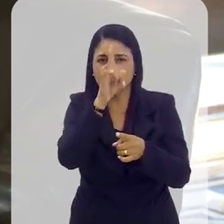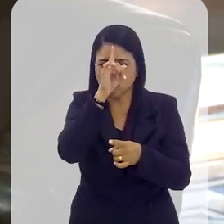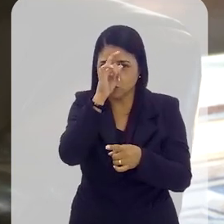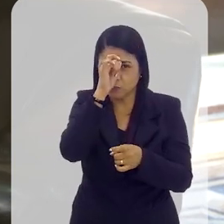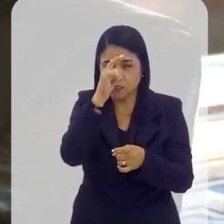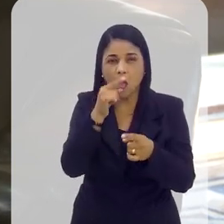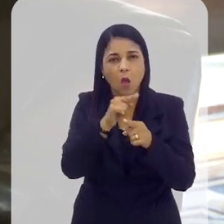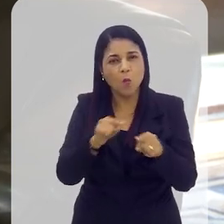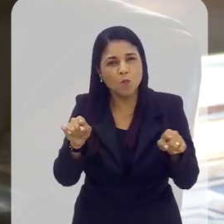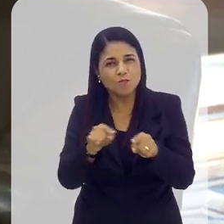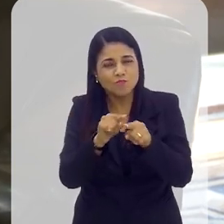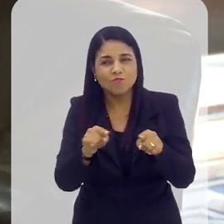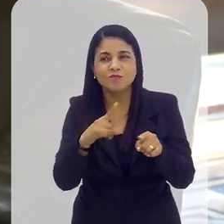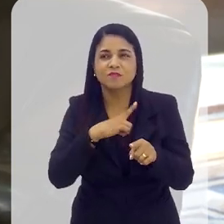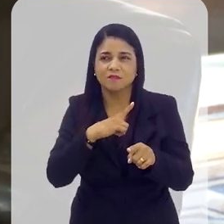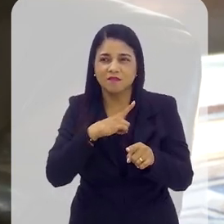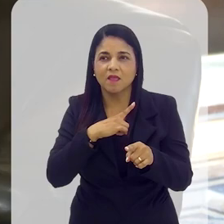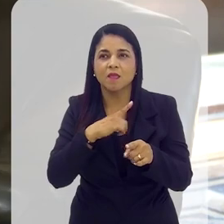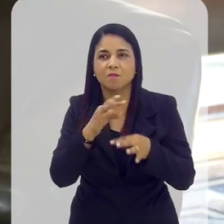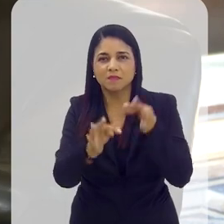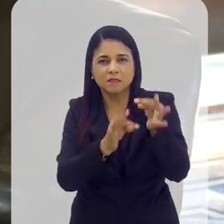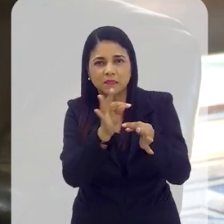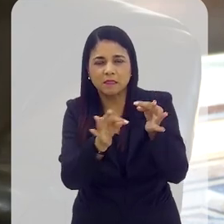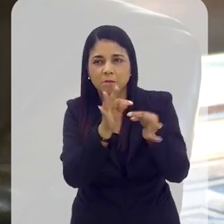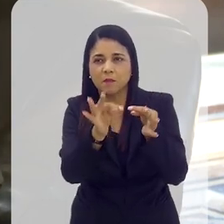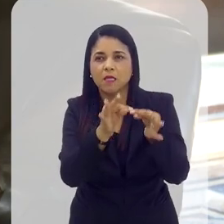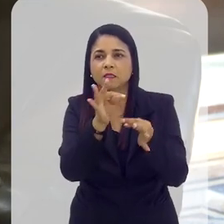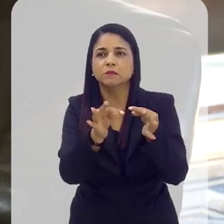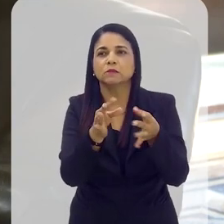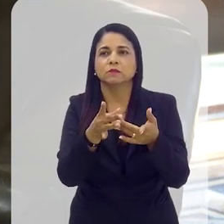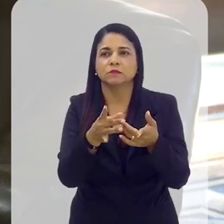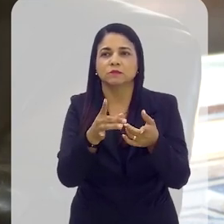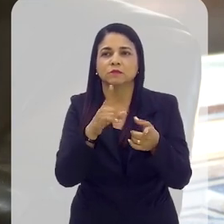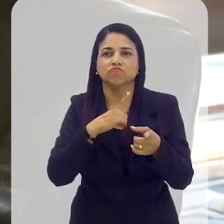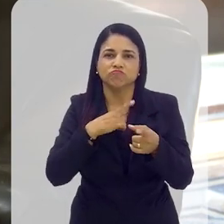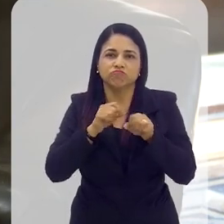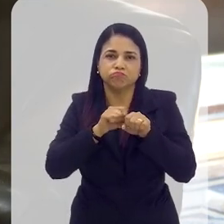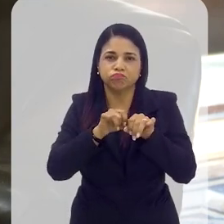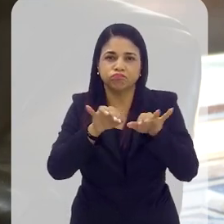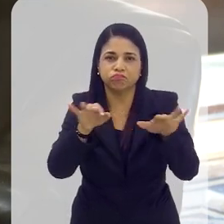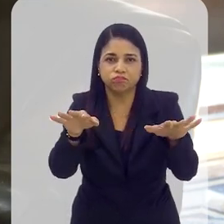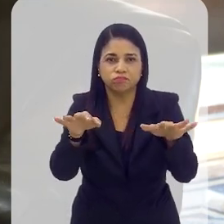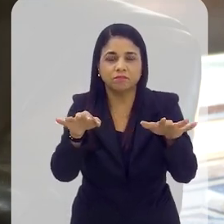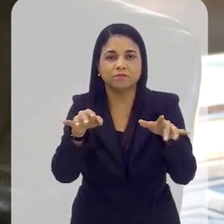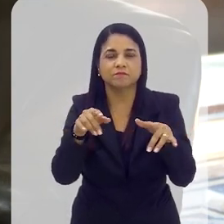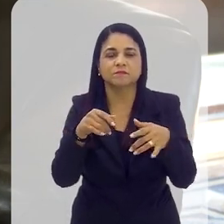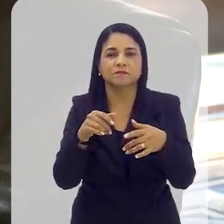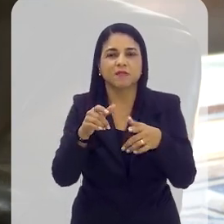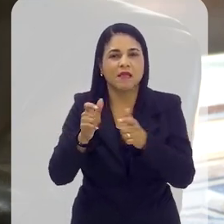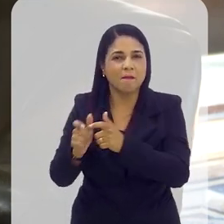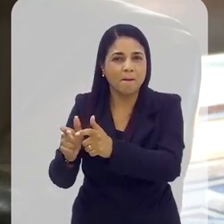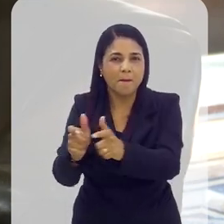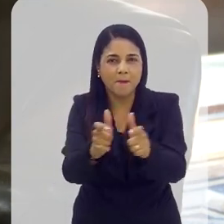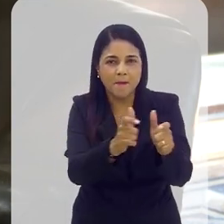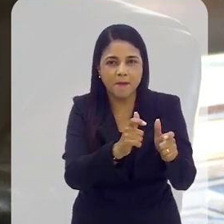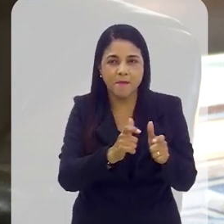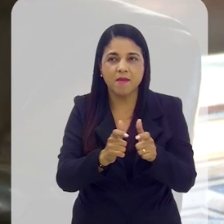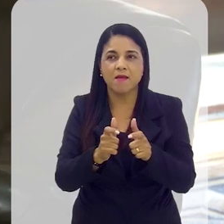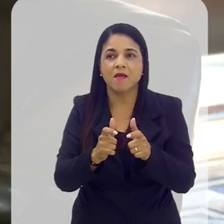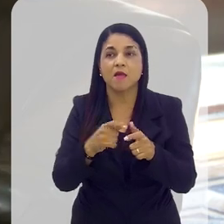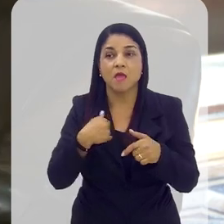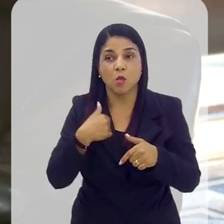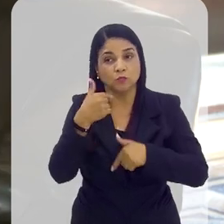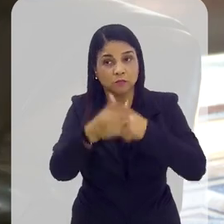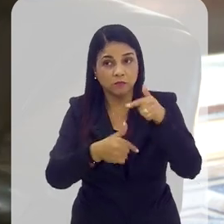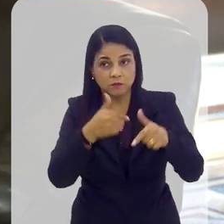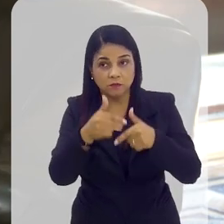vários hospitais. Hoje verdade, a música é um segmento que ele é bem... você expande ele para vários